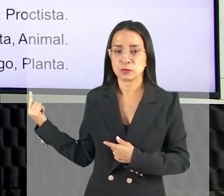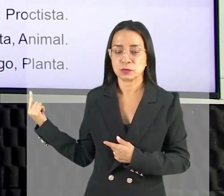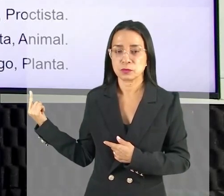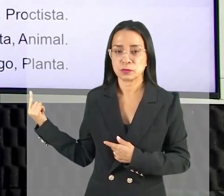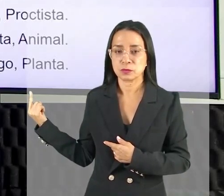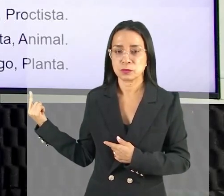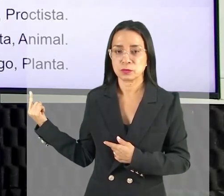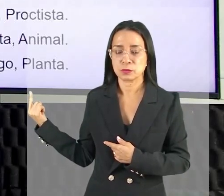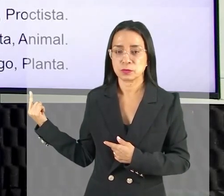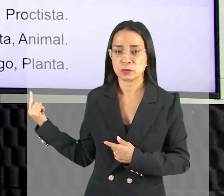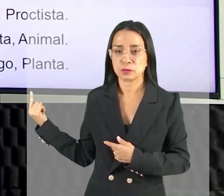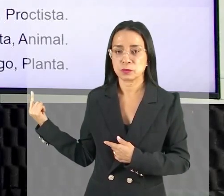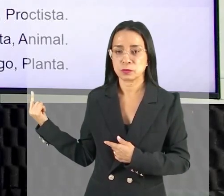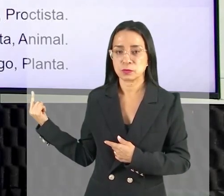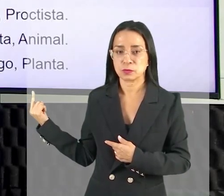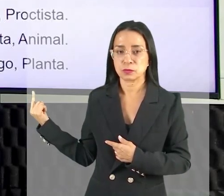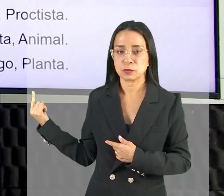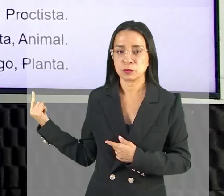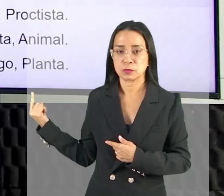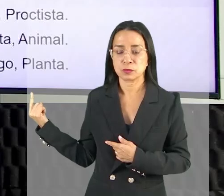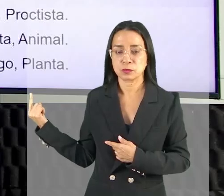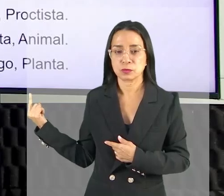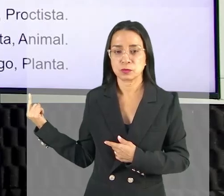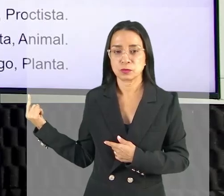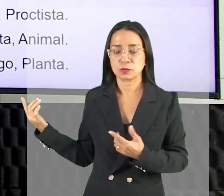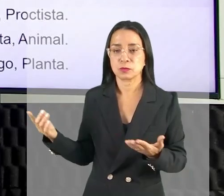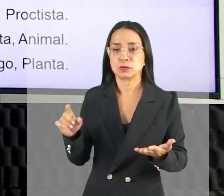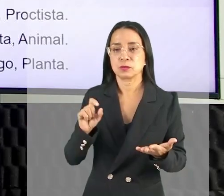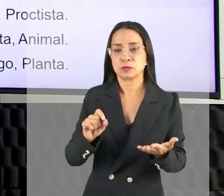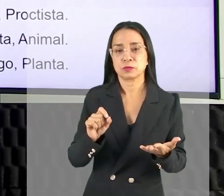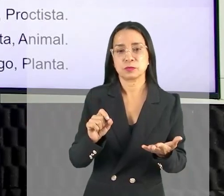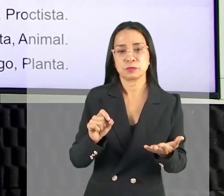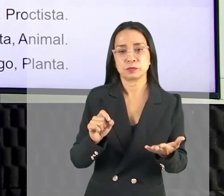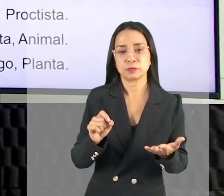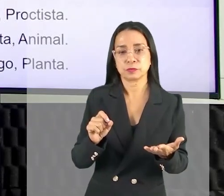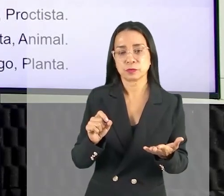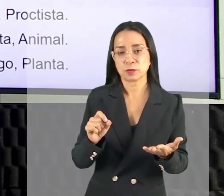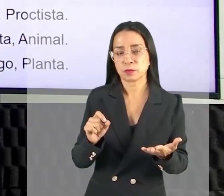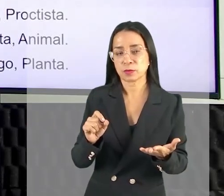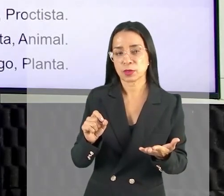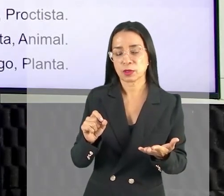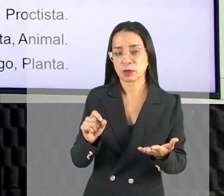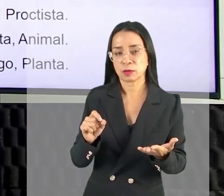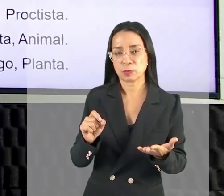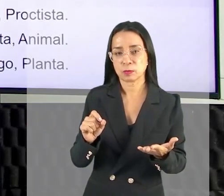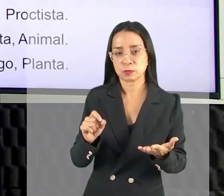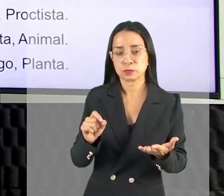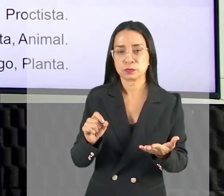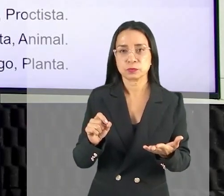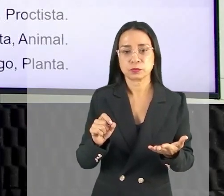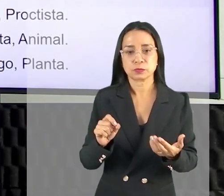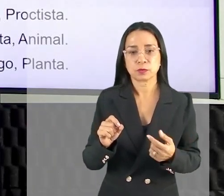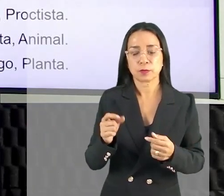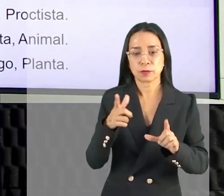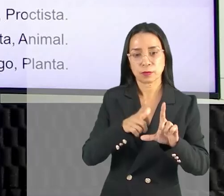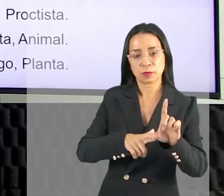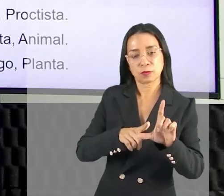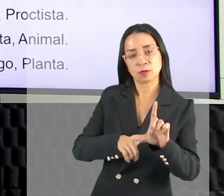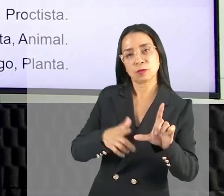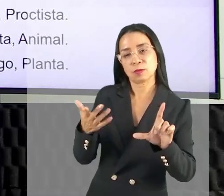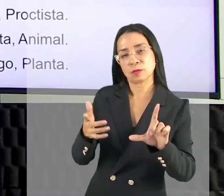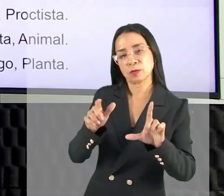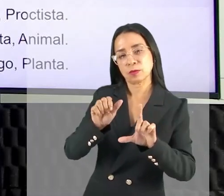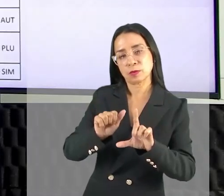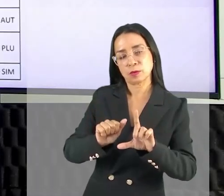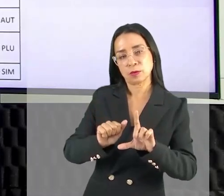organismos analisados, A, B, C, D e E, nesta ordem, pertencem aos seguintes reinos. Aí, gente,